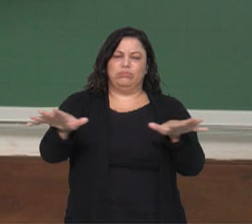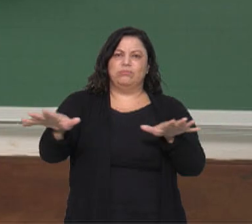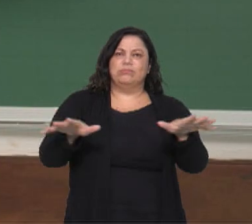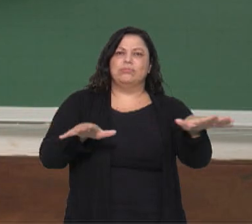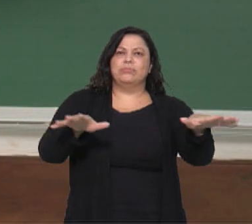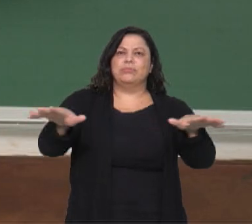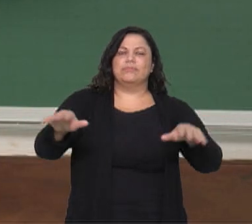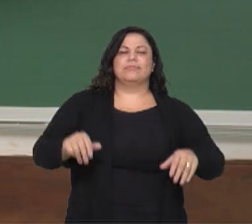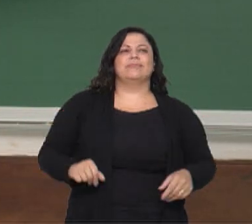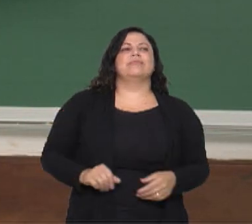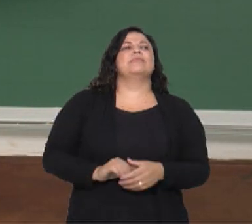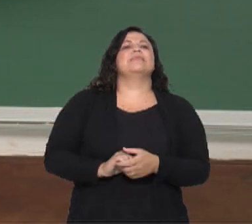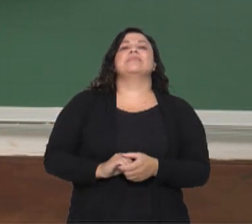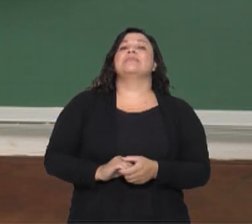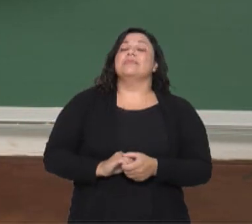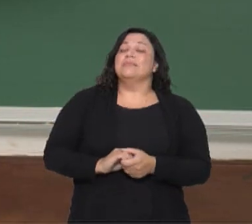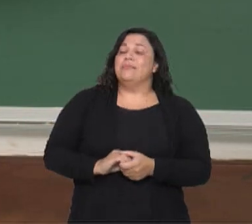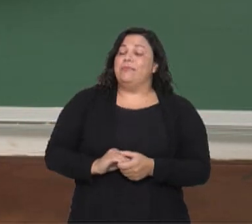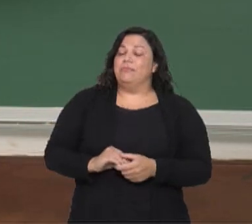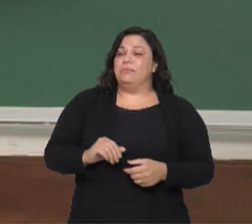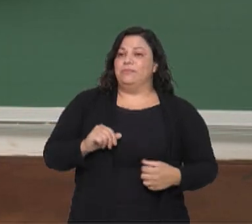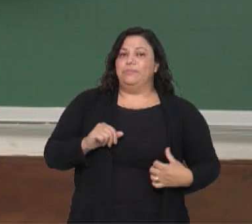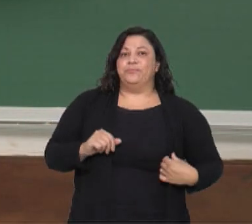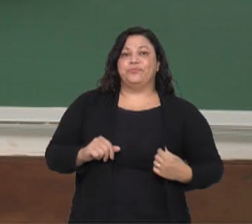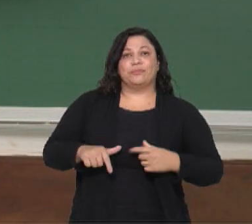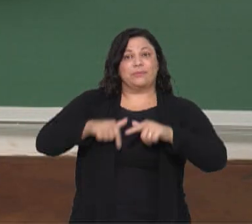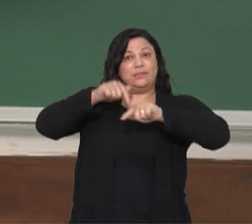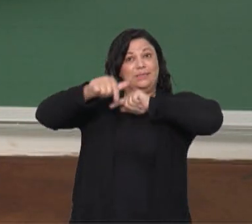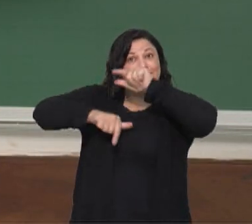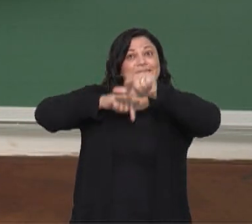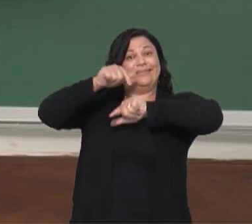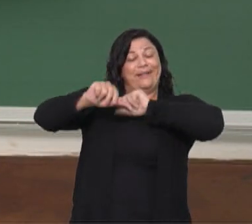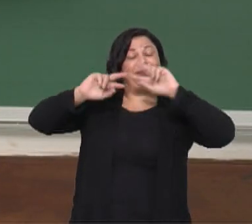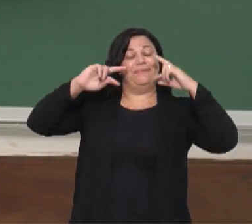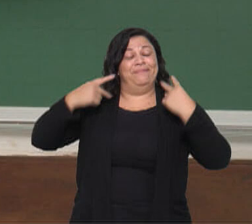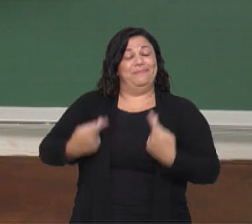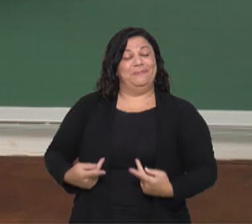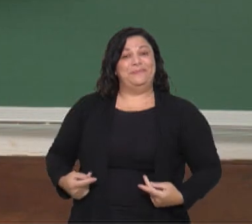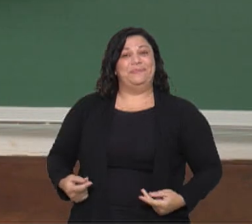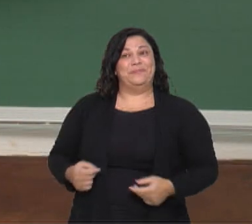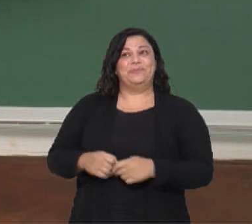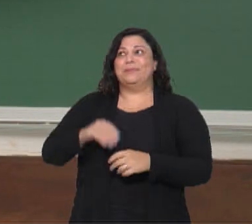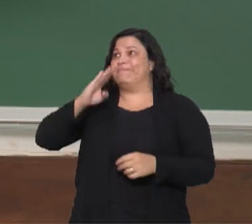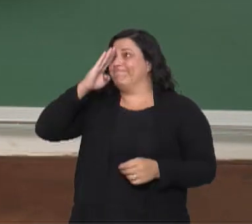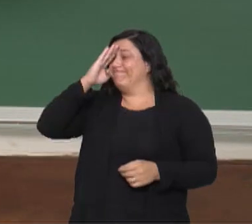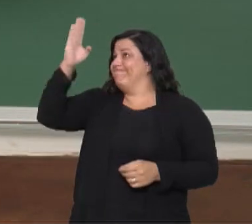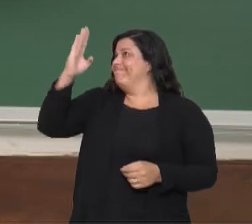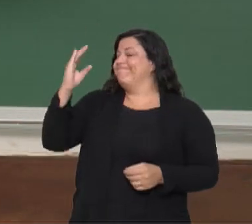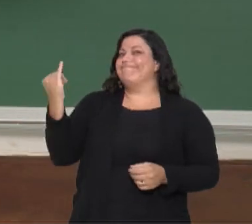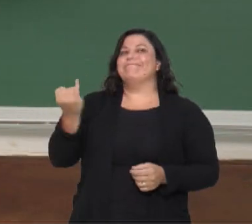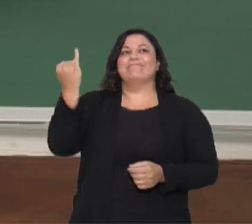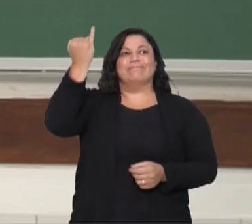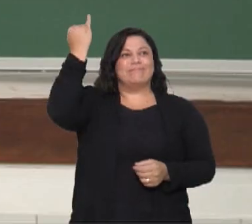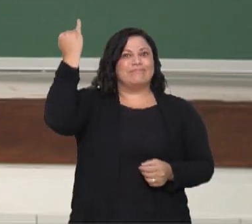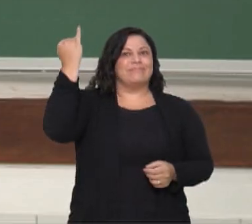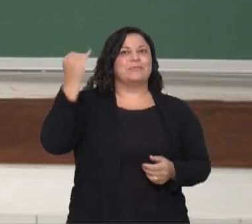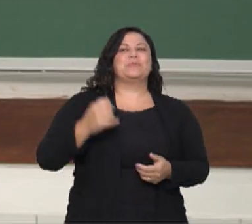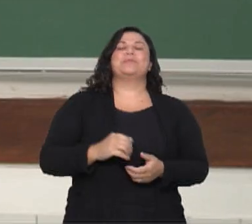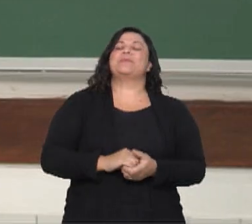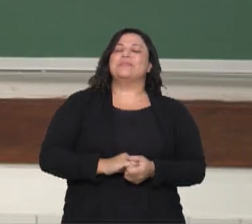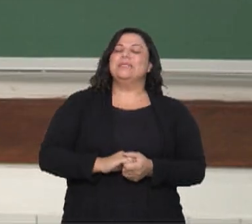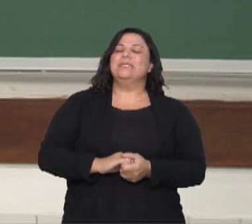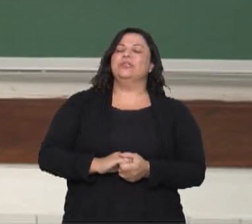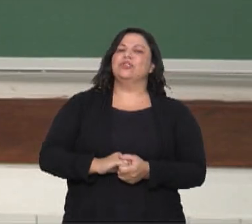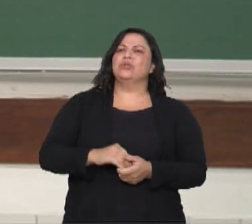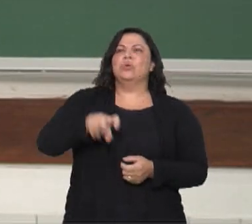produção. Então, esse trabalho humano é fundamental, mas a adubagem era de maneira natural. Não por acaso no